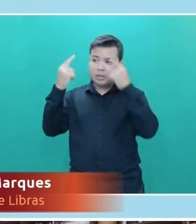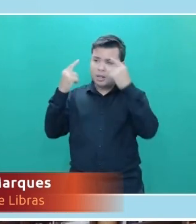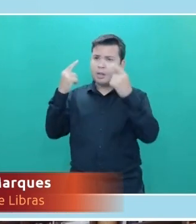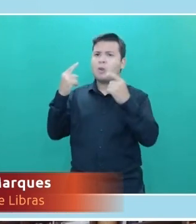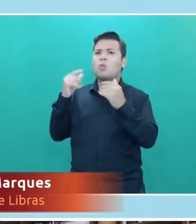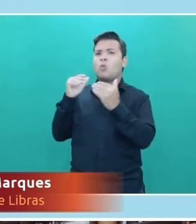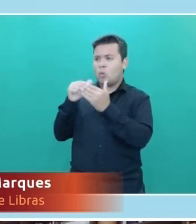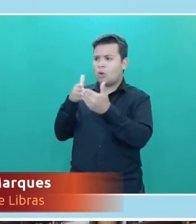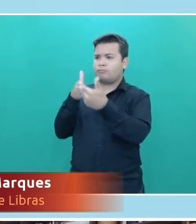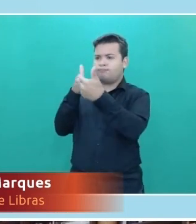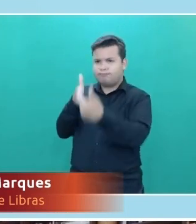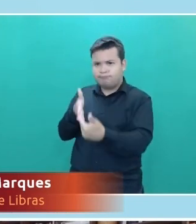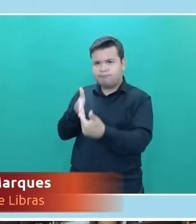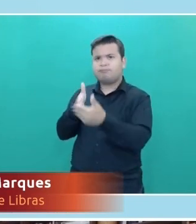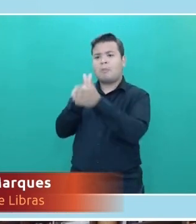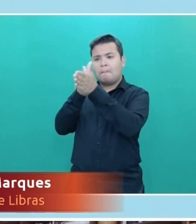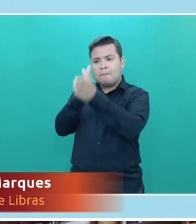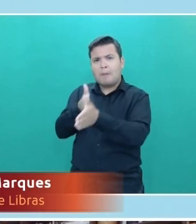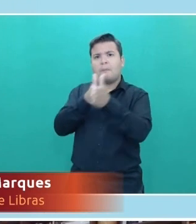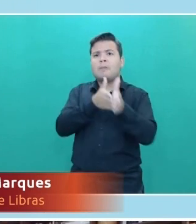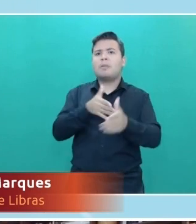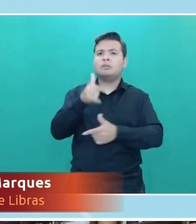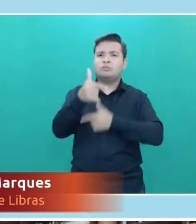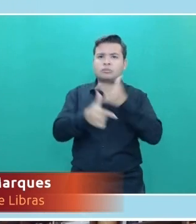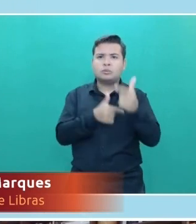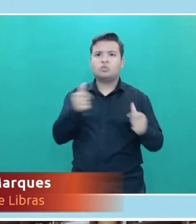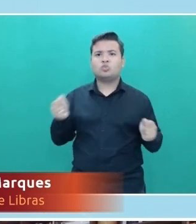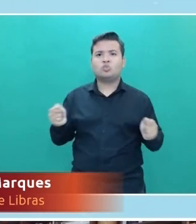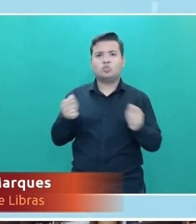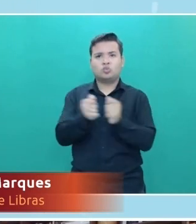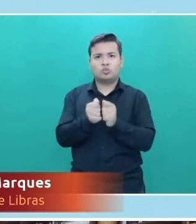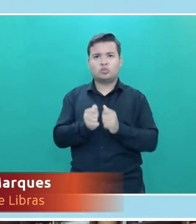aproximam. Lembrando, né, que há